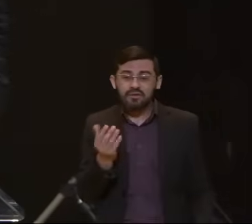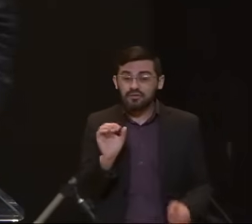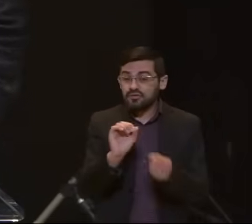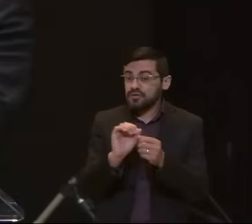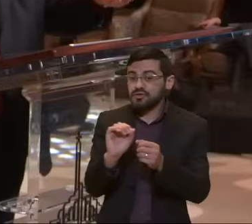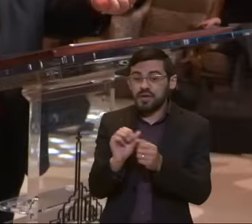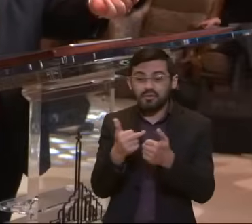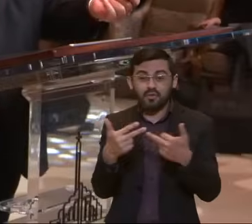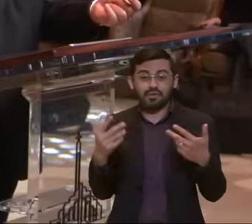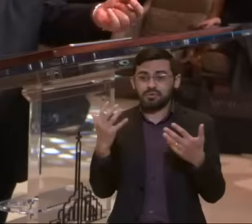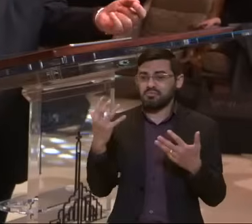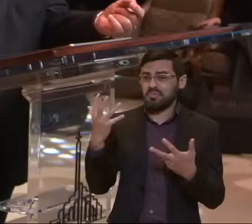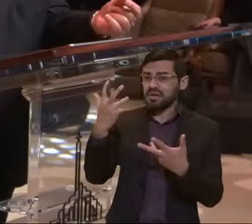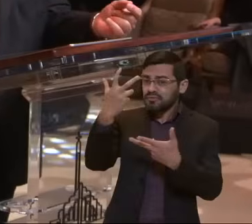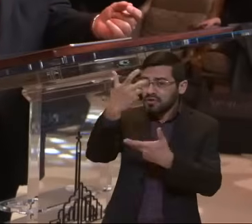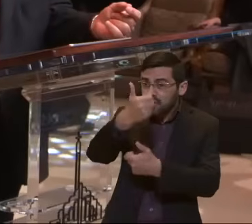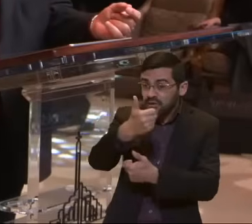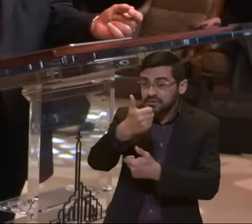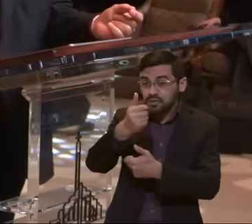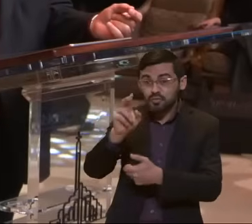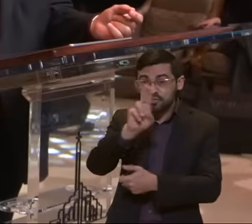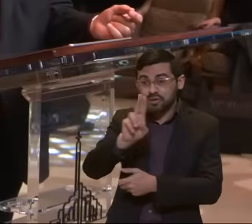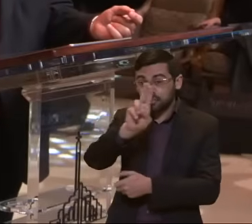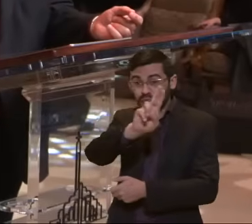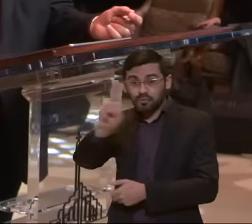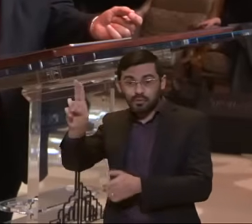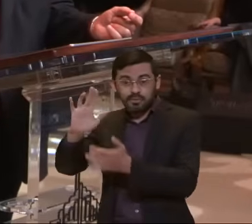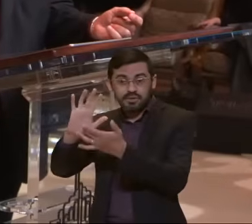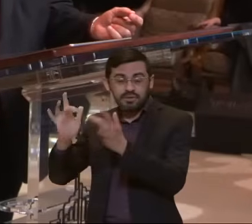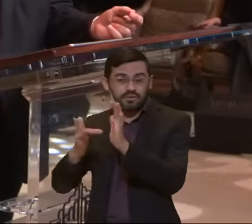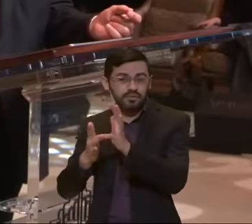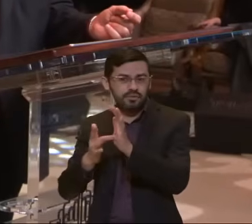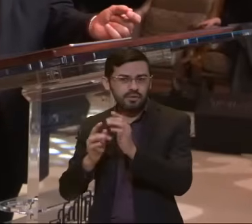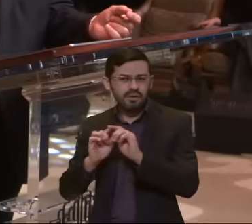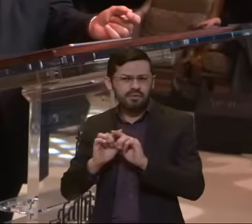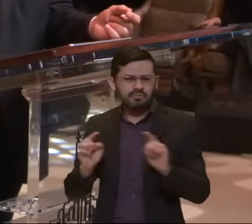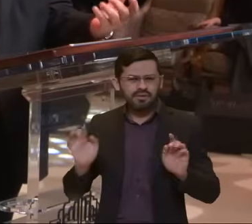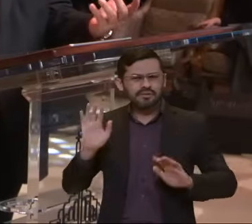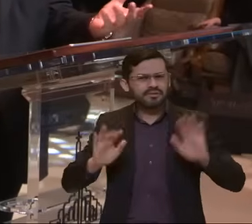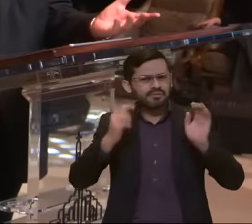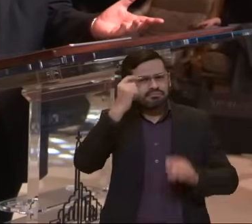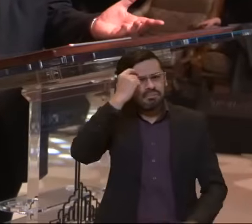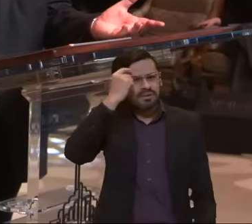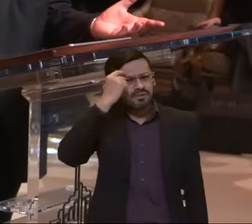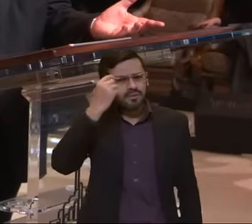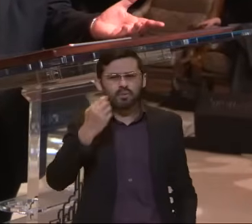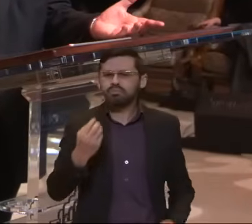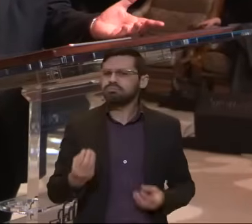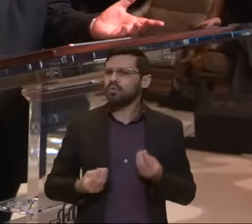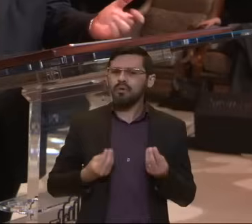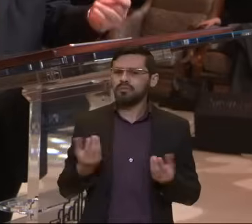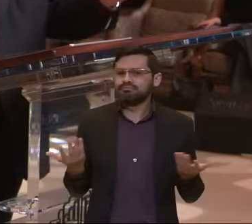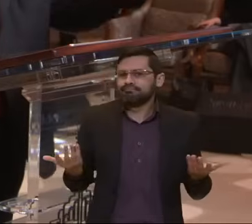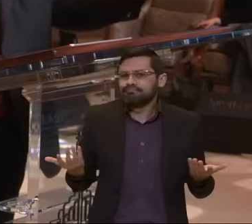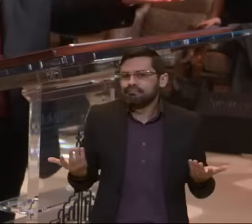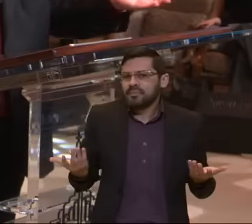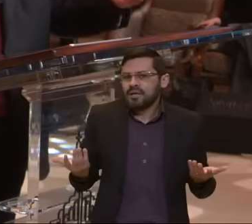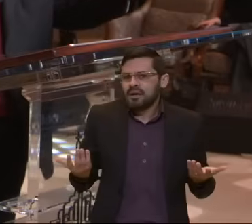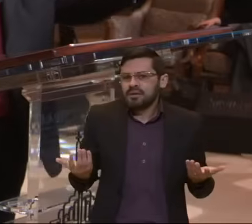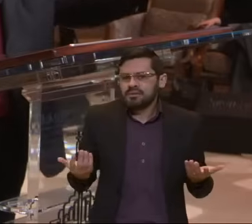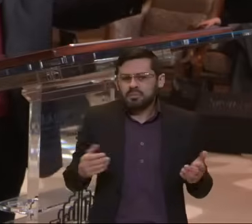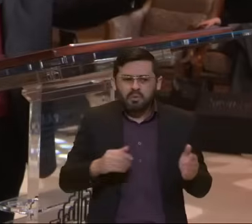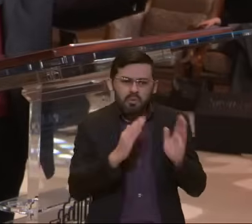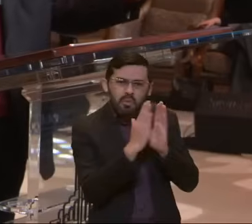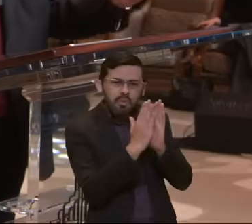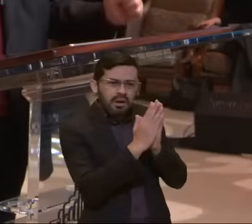coisas extraordinárias em nome dEle. E a gente fica pensando, mas como é que pode expulsar